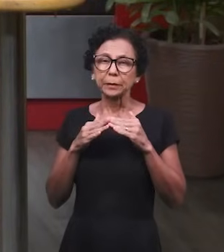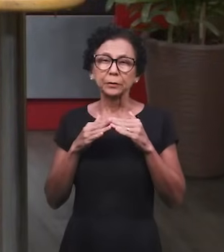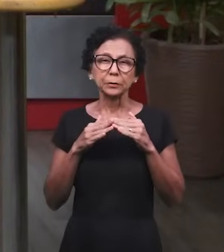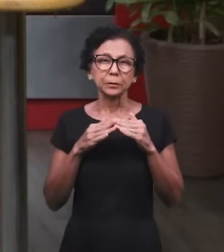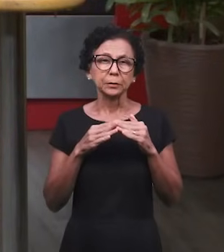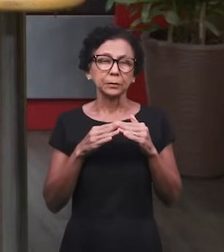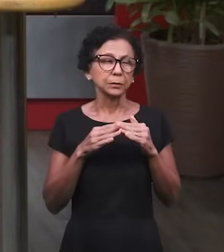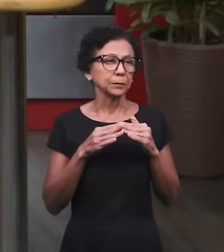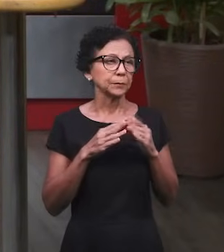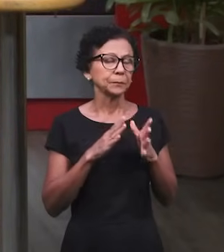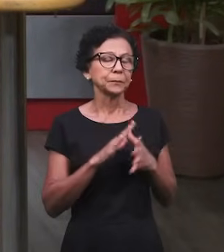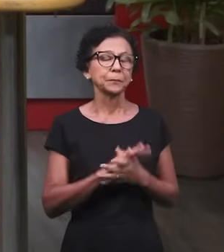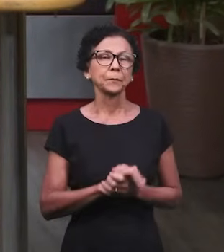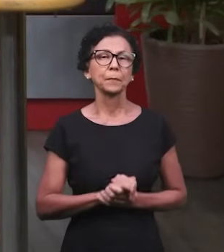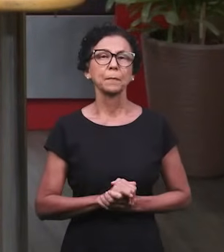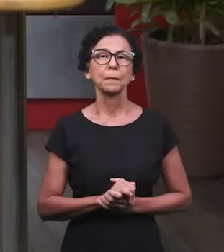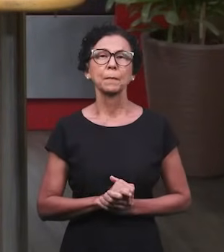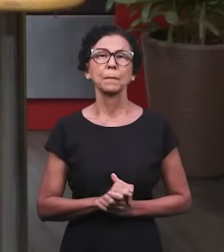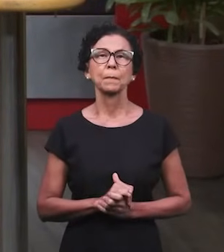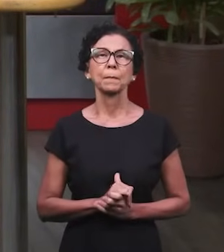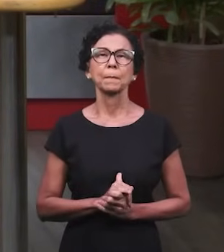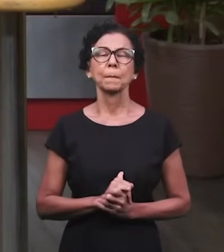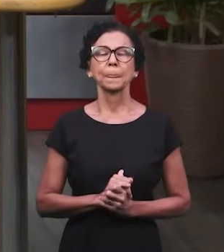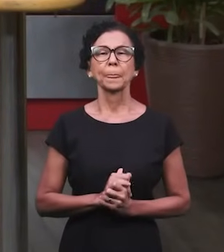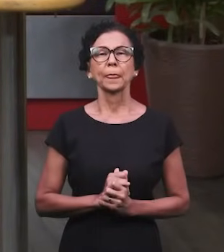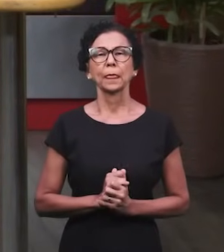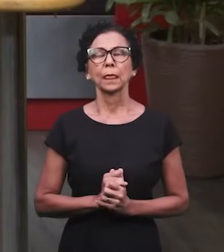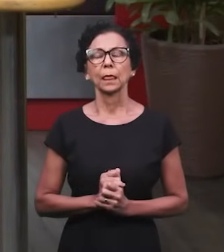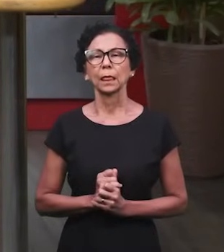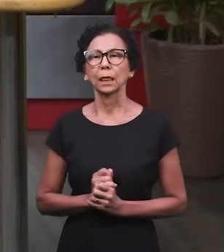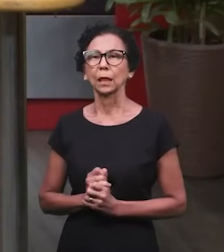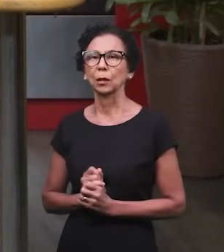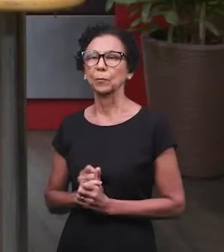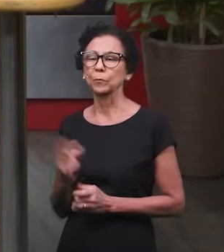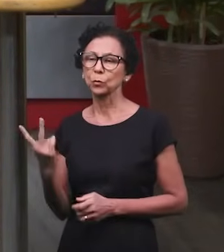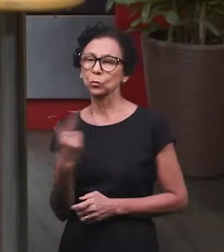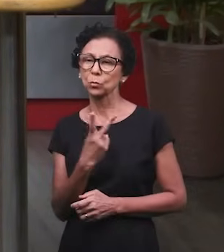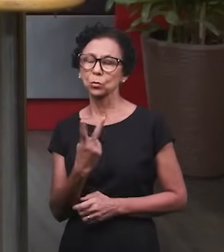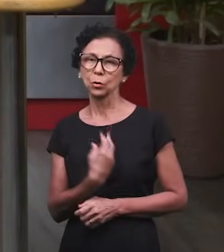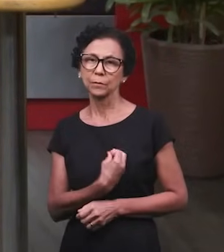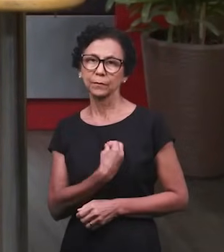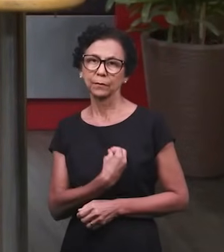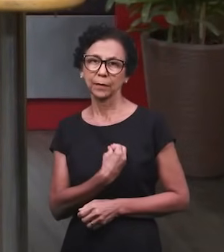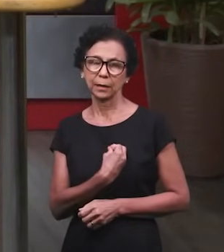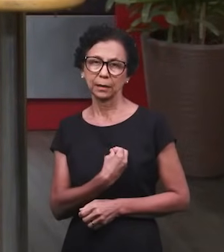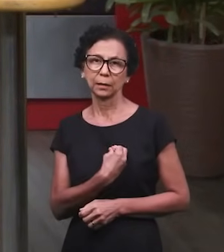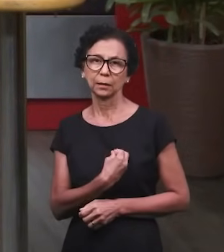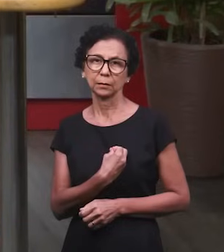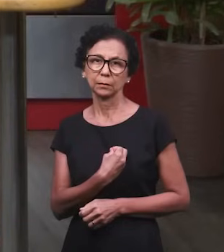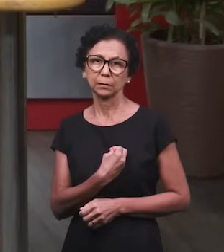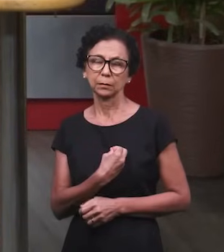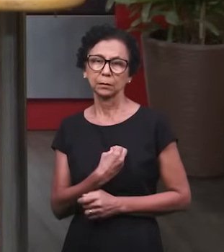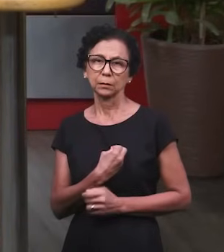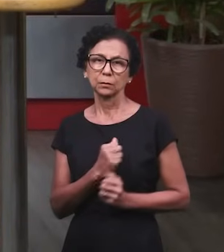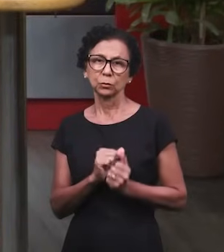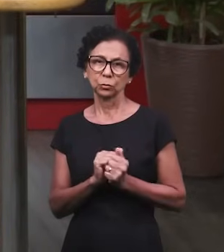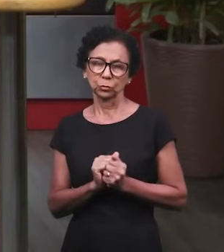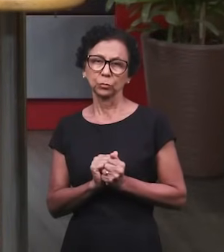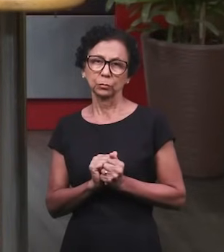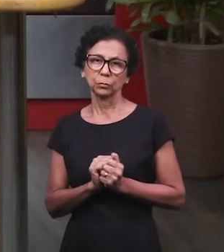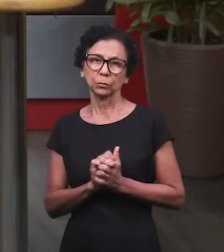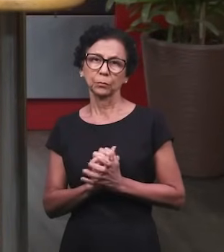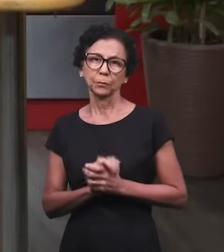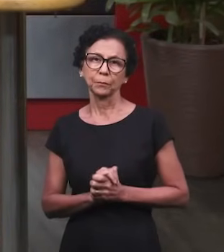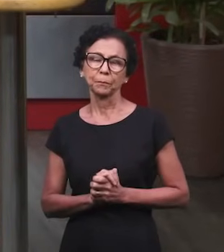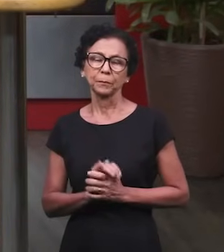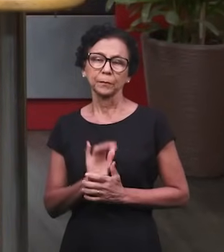e você joses quando se fala em coabitar com entendimento eu não posso deixar de falar de uma